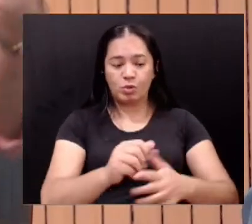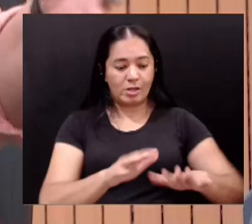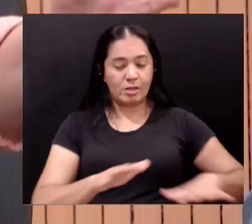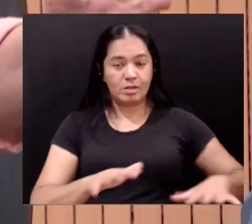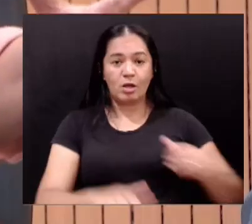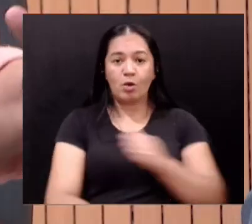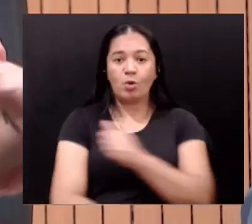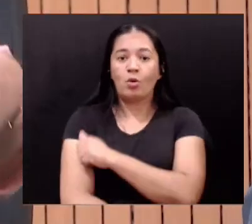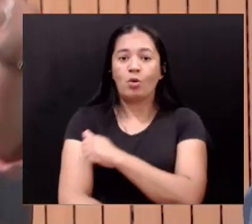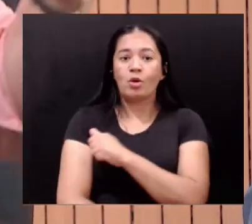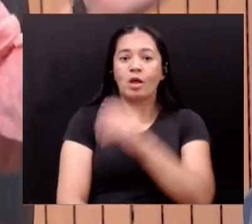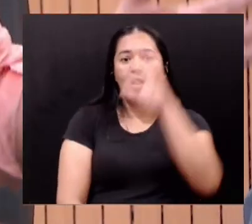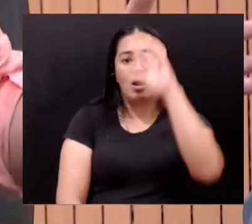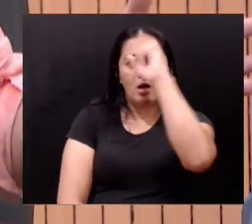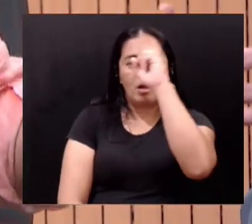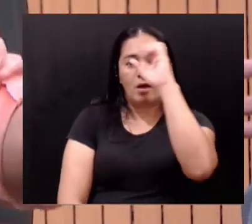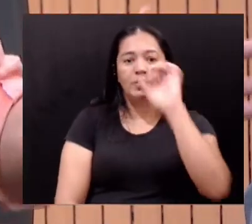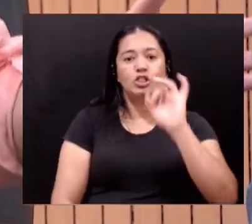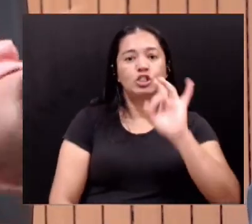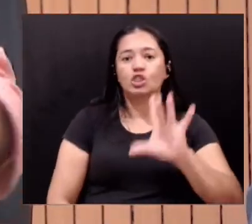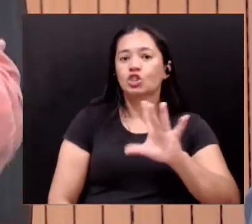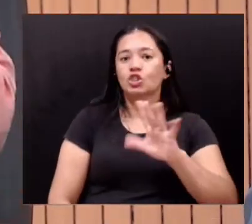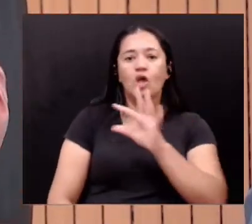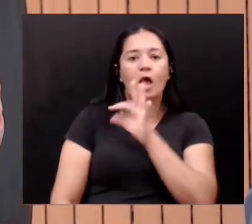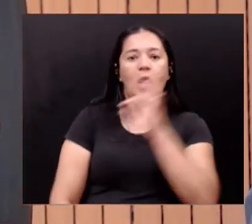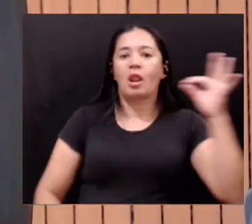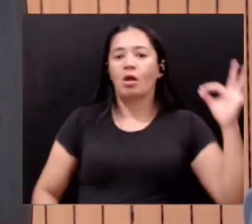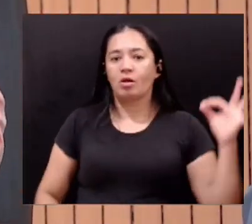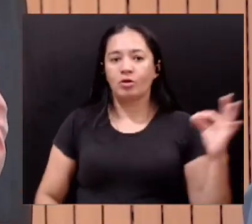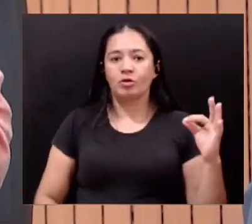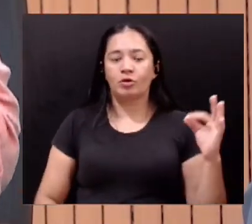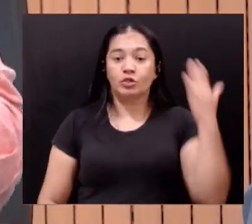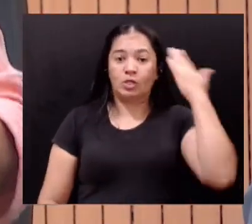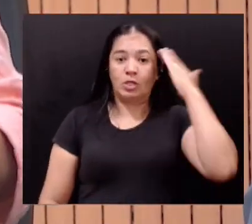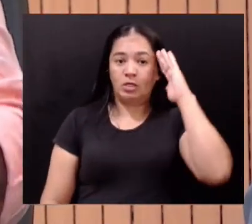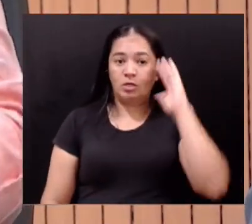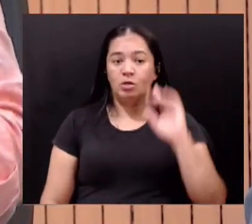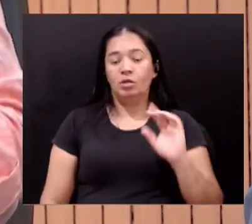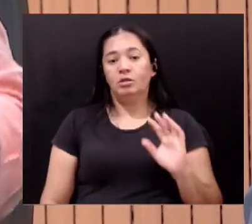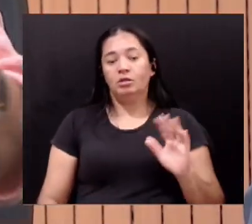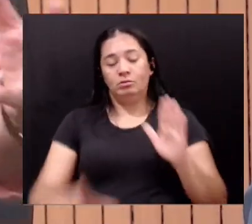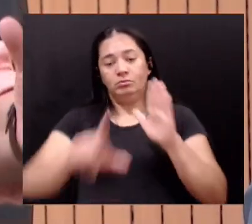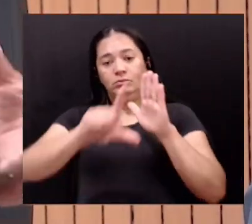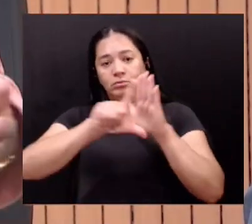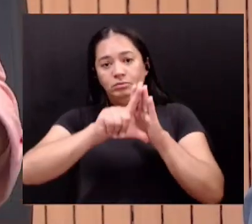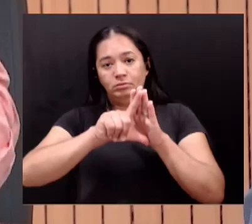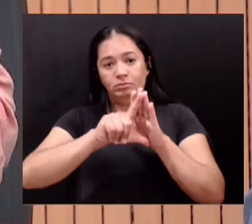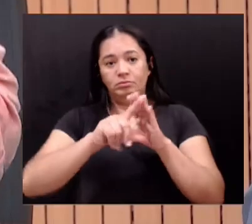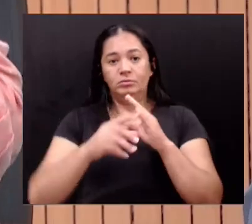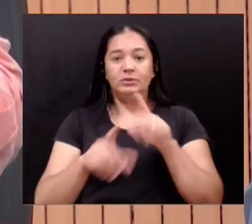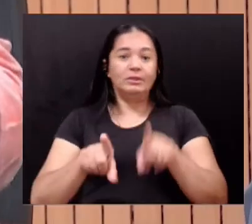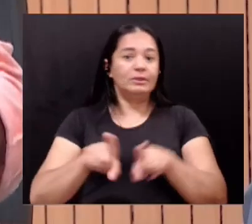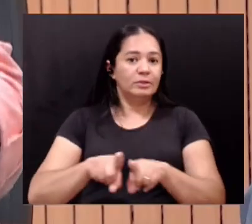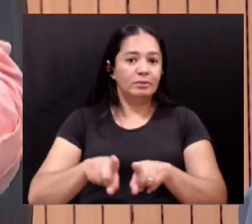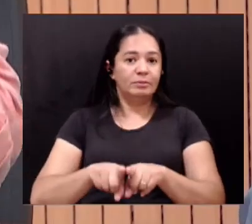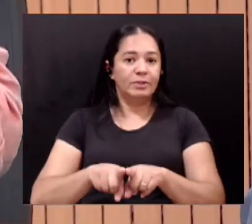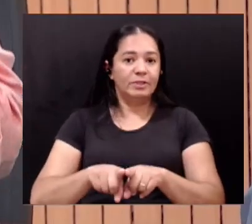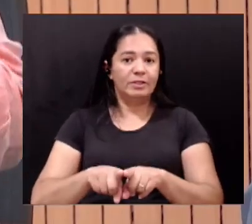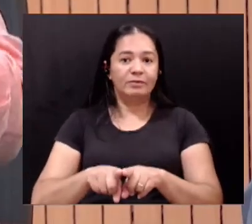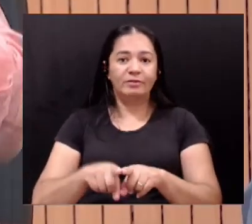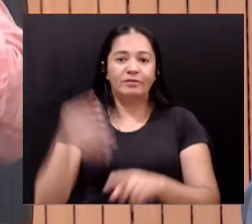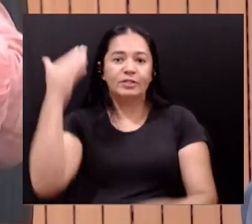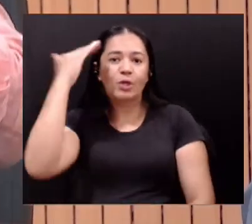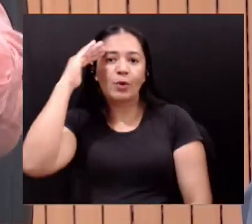só a lógica da interpretação da lei, como também fazer uma interpretação